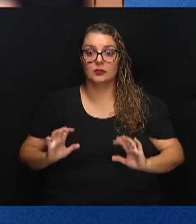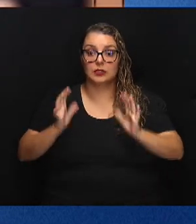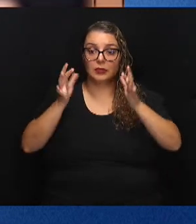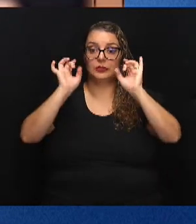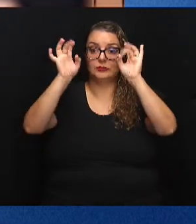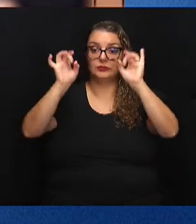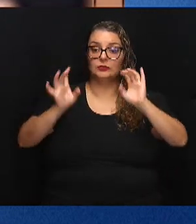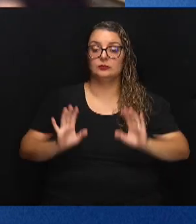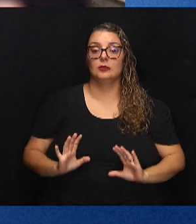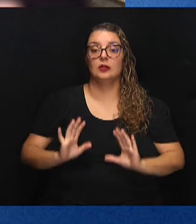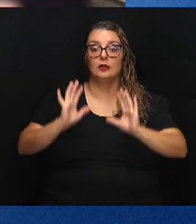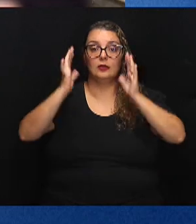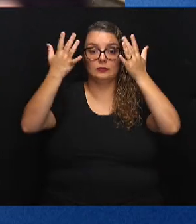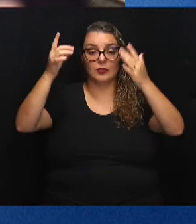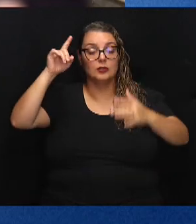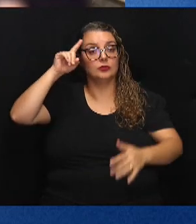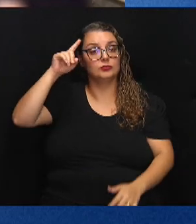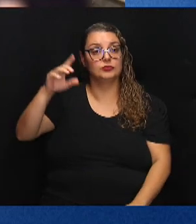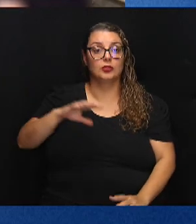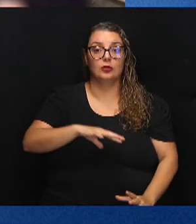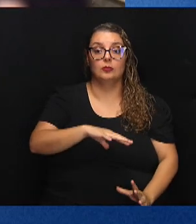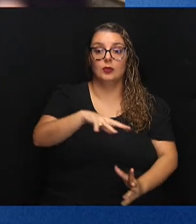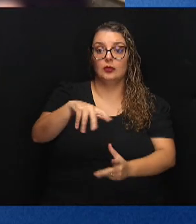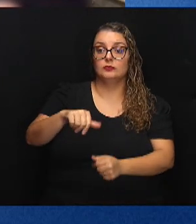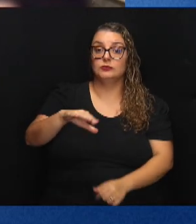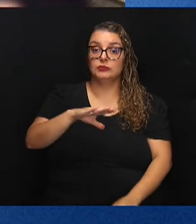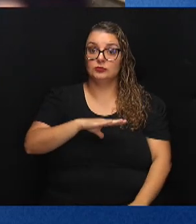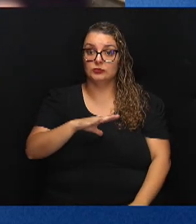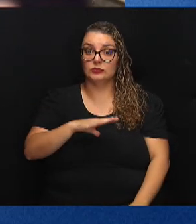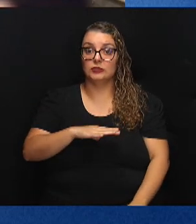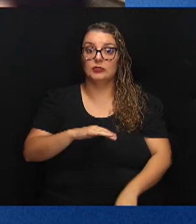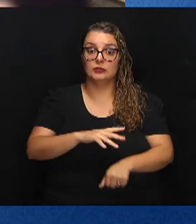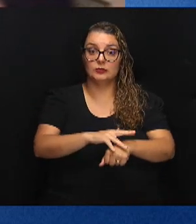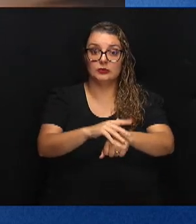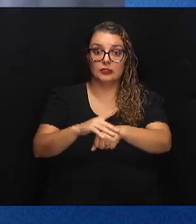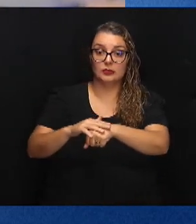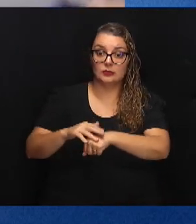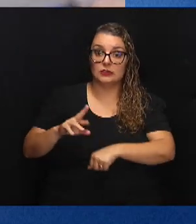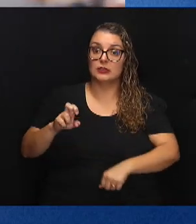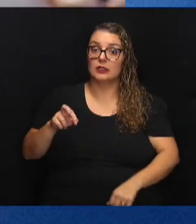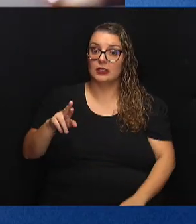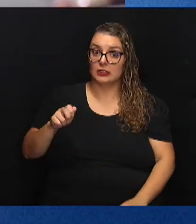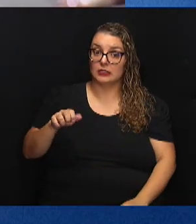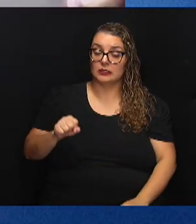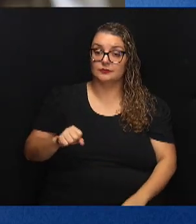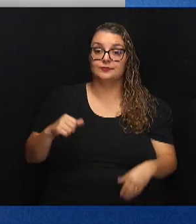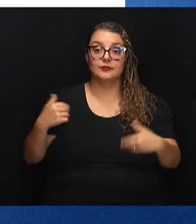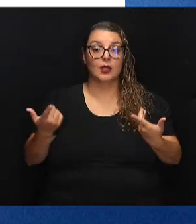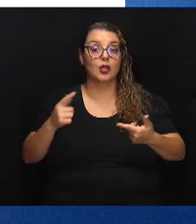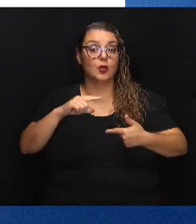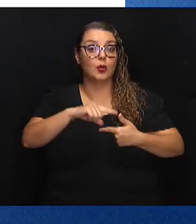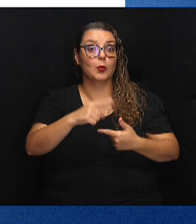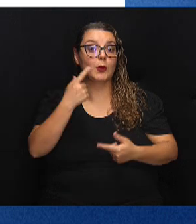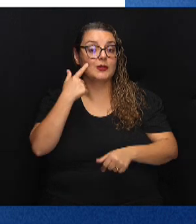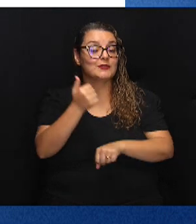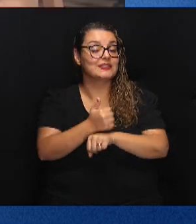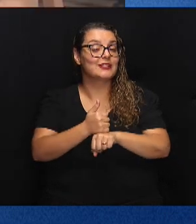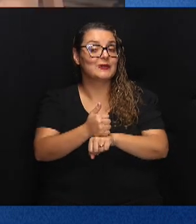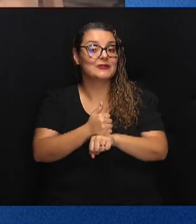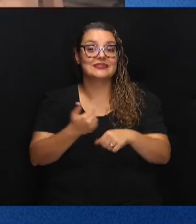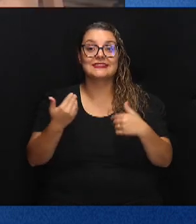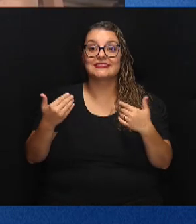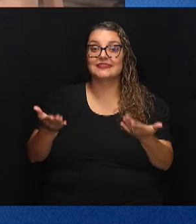especial em comemoração ao Dia Mundial e Municipal das Doenças Raras. E o quadro Se Liga na